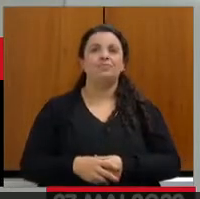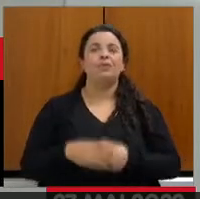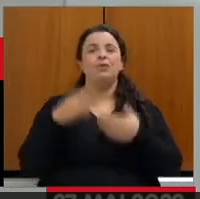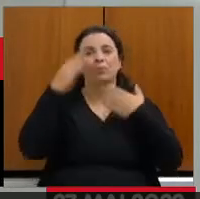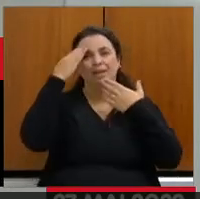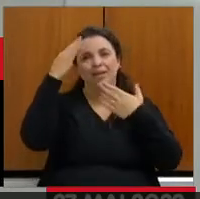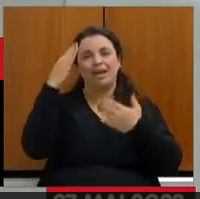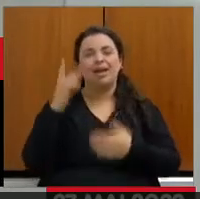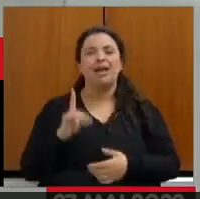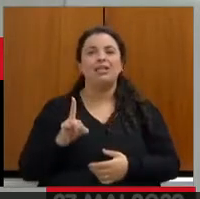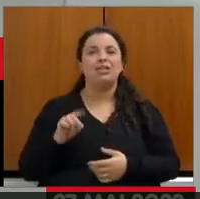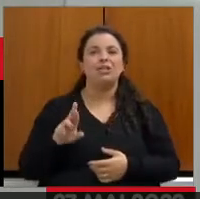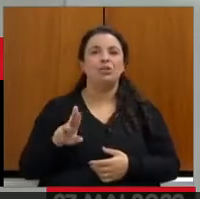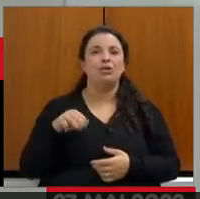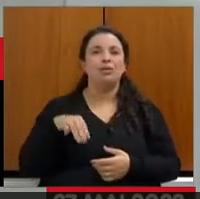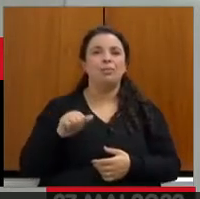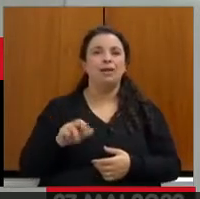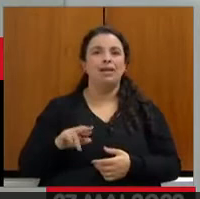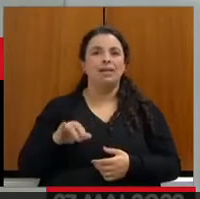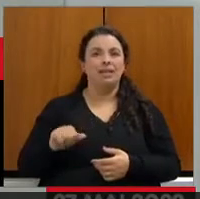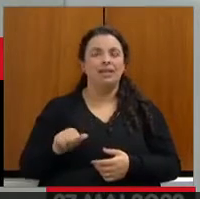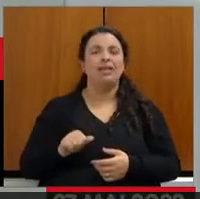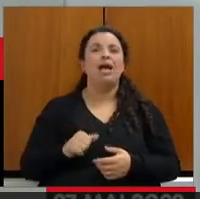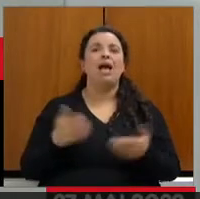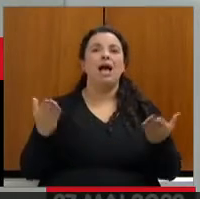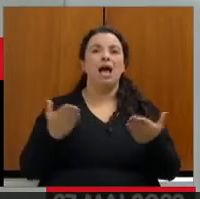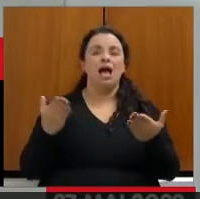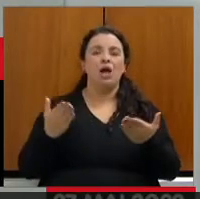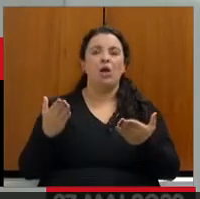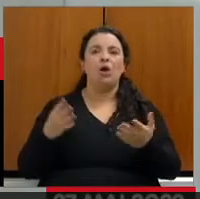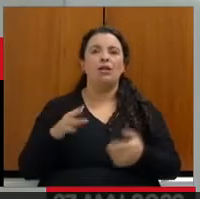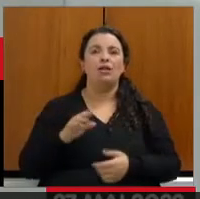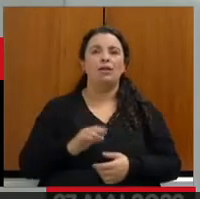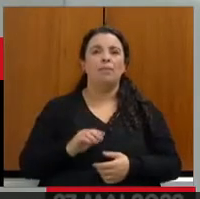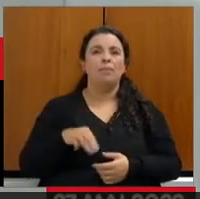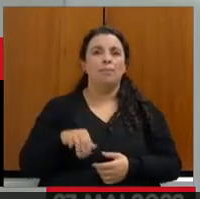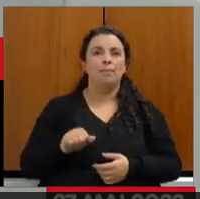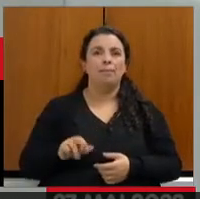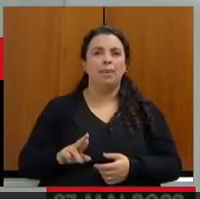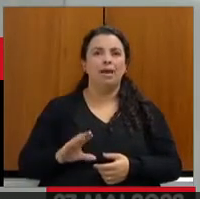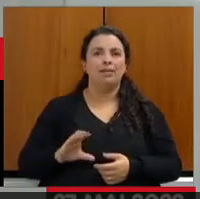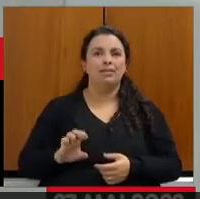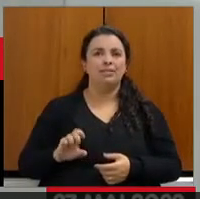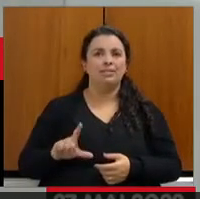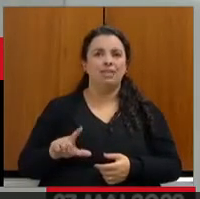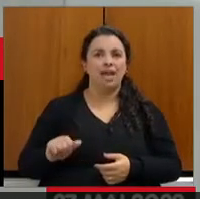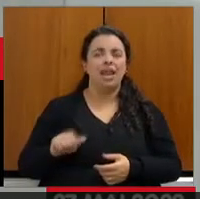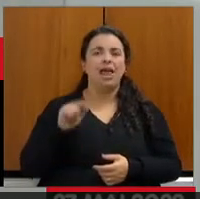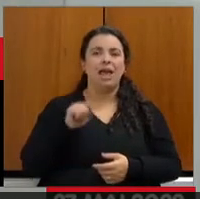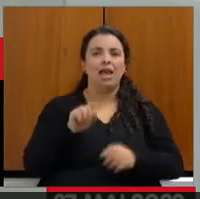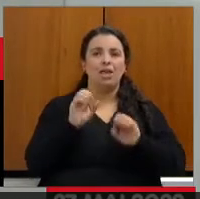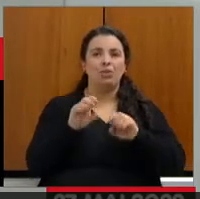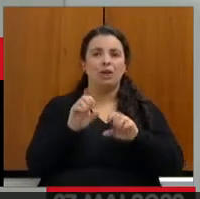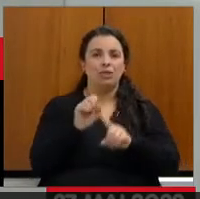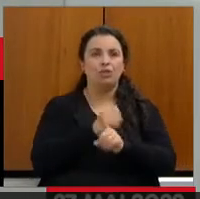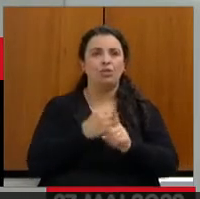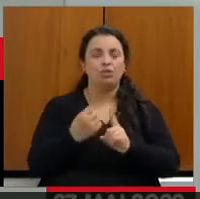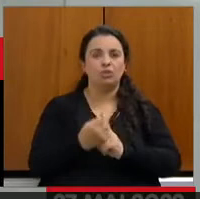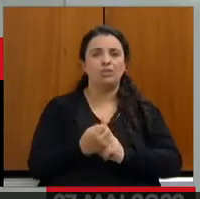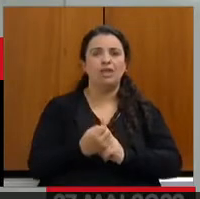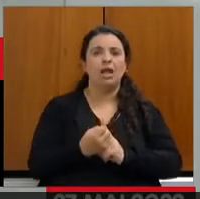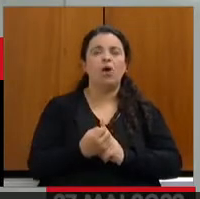obrigada doutora Maria concertino convidamos agora a senhora Marcelo Viana ela quer Educadora social e